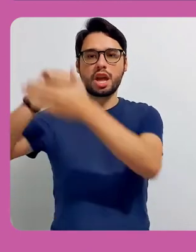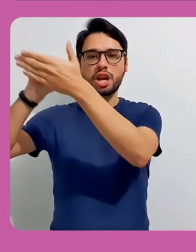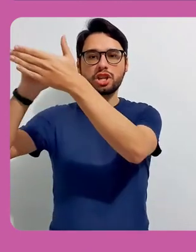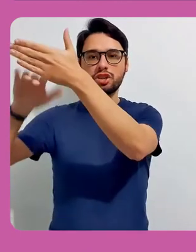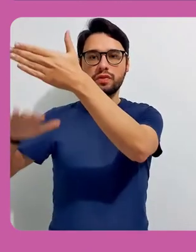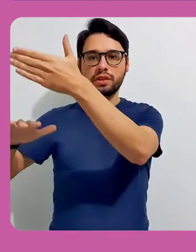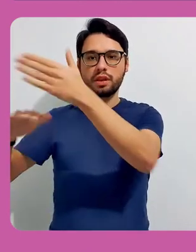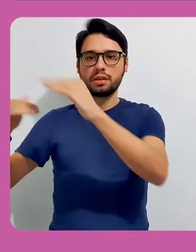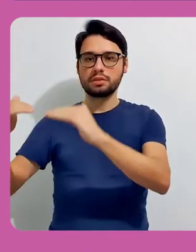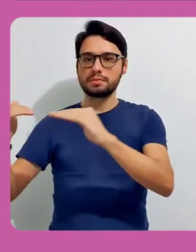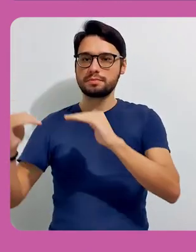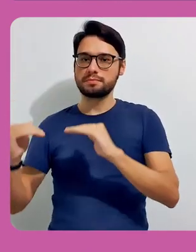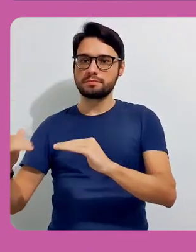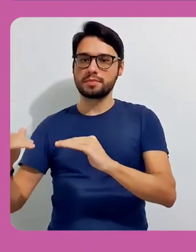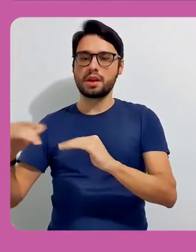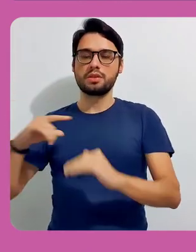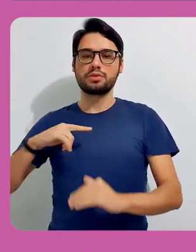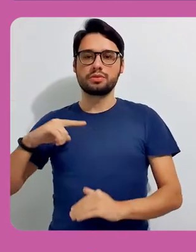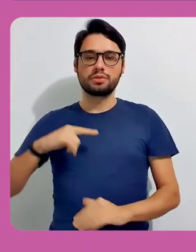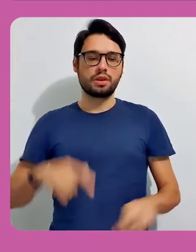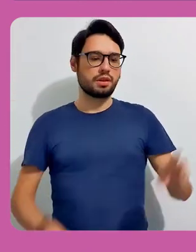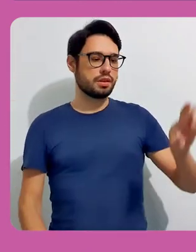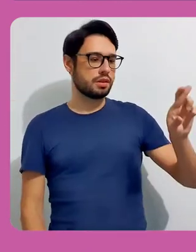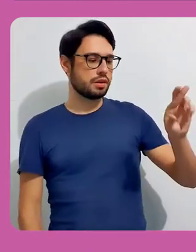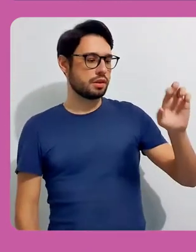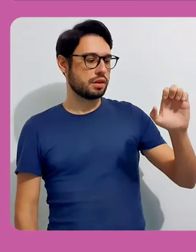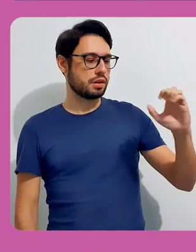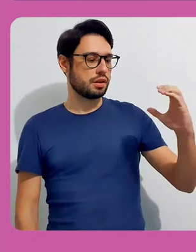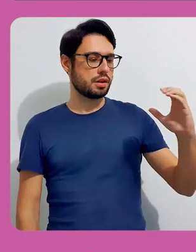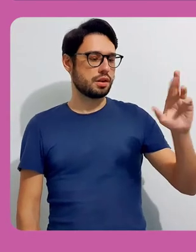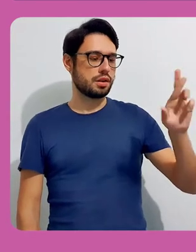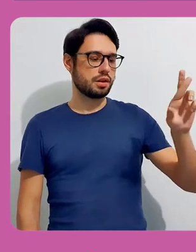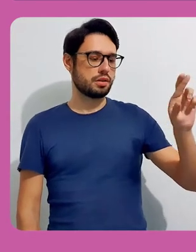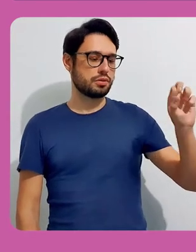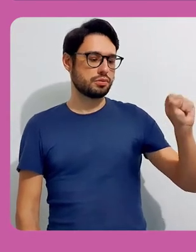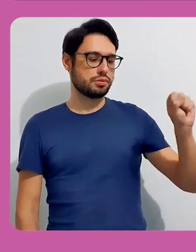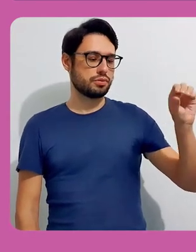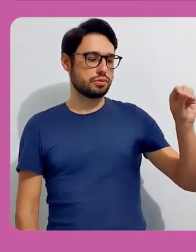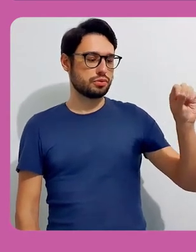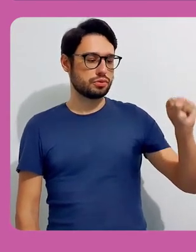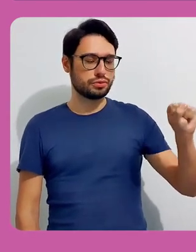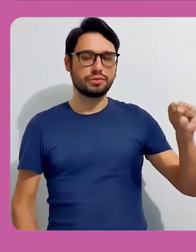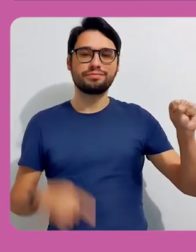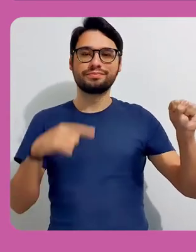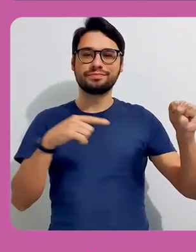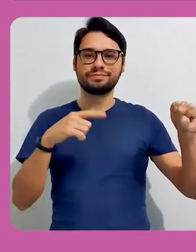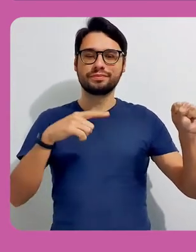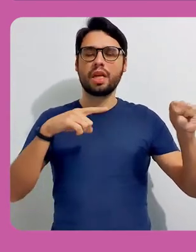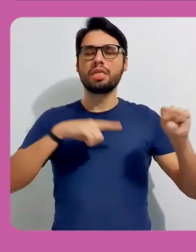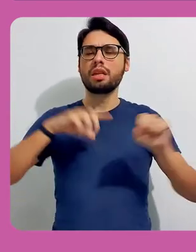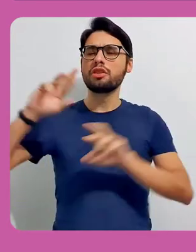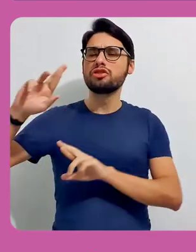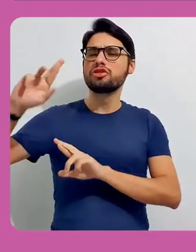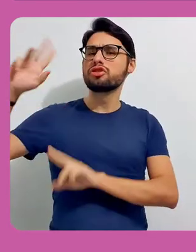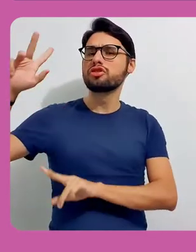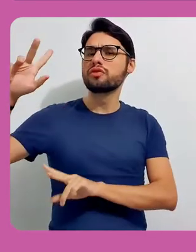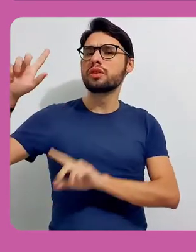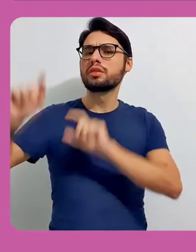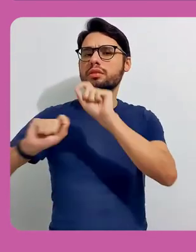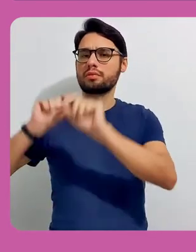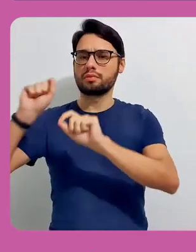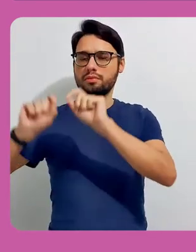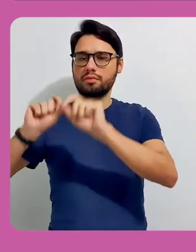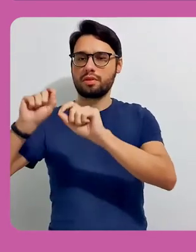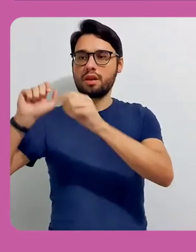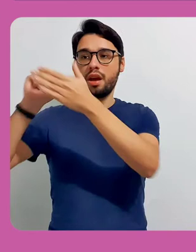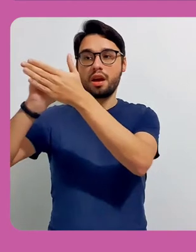atividades que existem e essa última parte que são os recursos a diferença entre as atividades